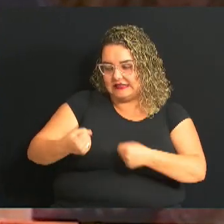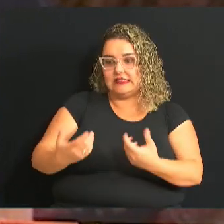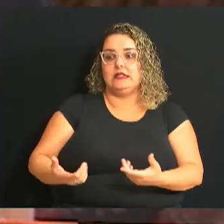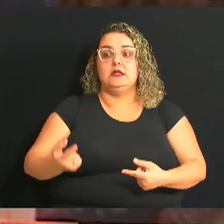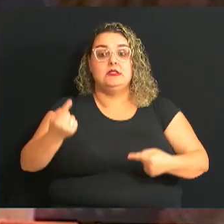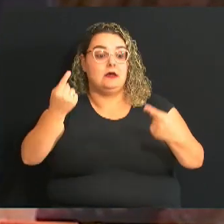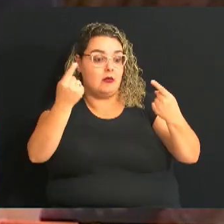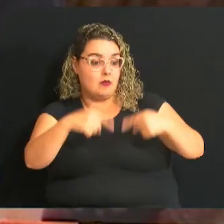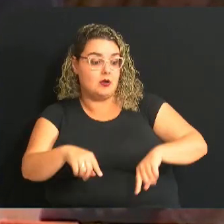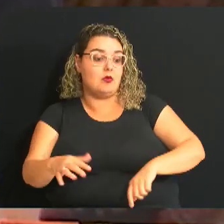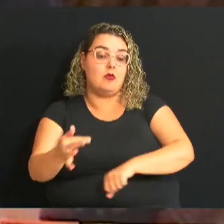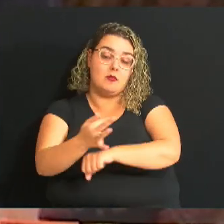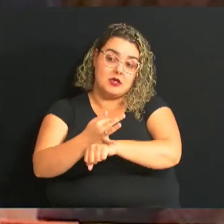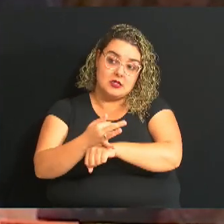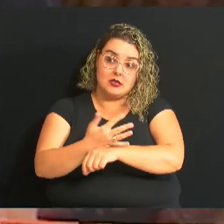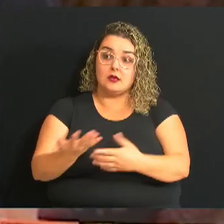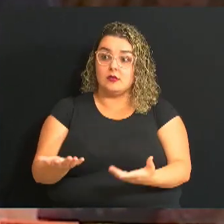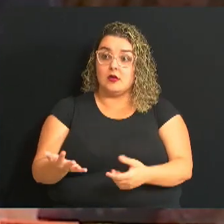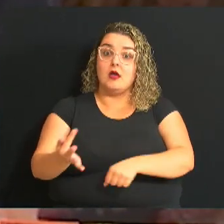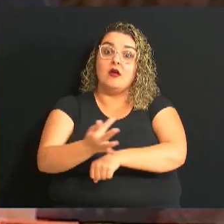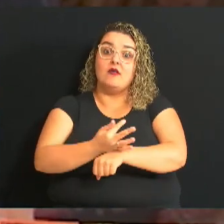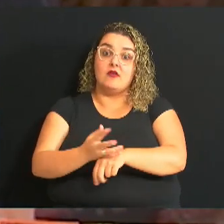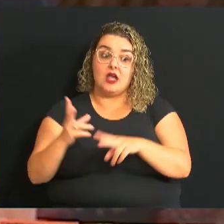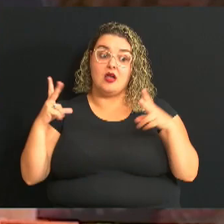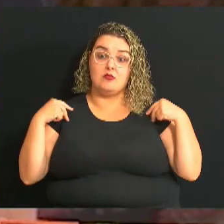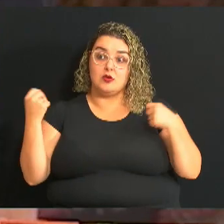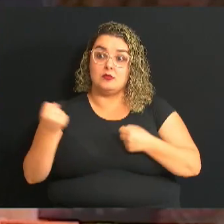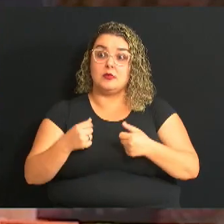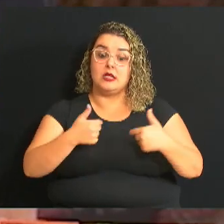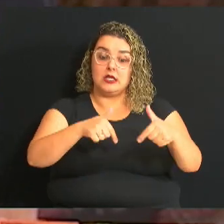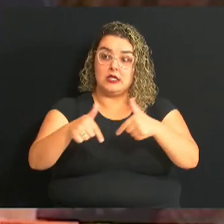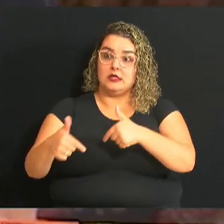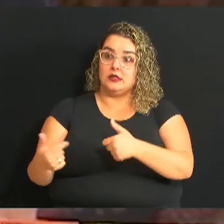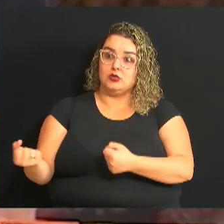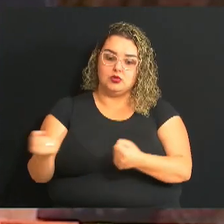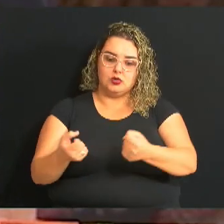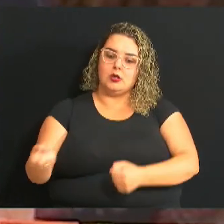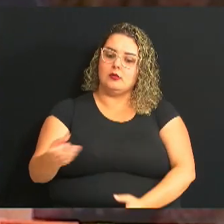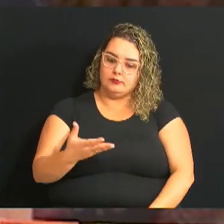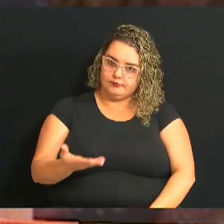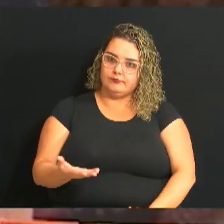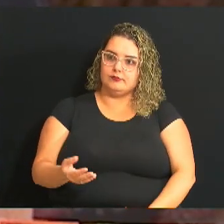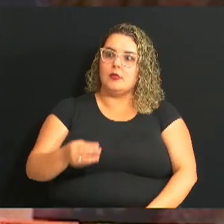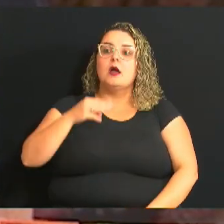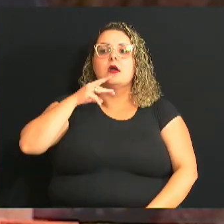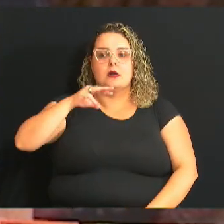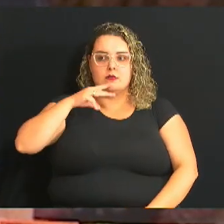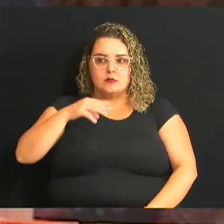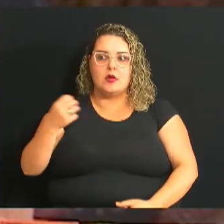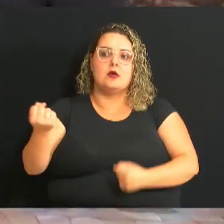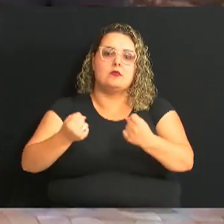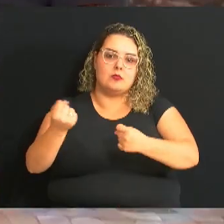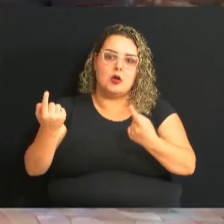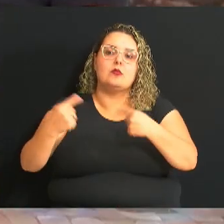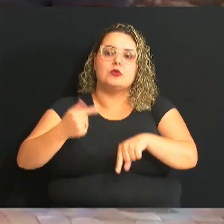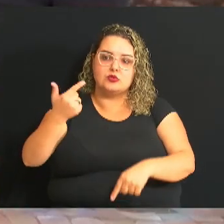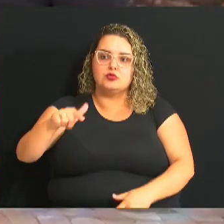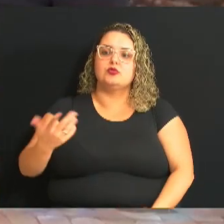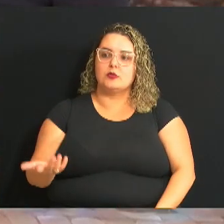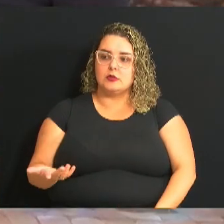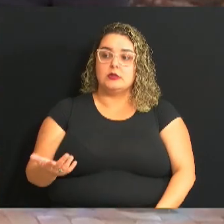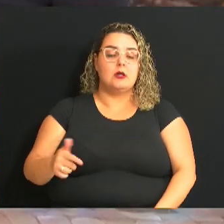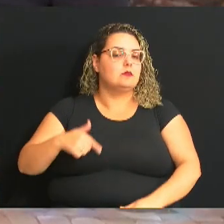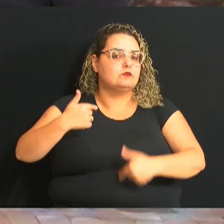agora, por exemplo, férias para o piloto. Porque quem está trabalhando no carro novo, em março tem que entregar um carro competitivo novamente, né?